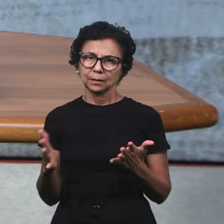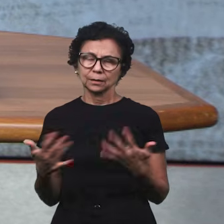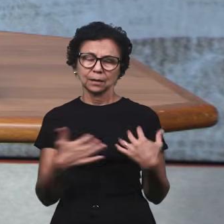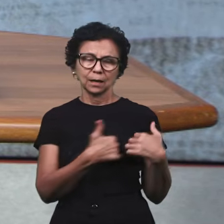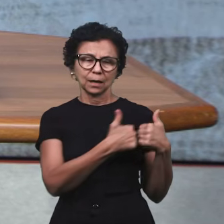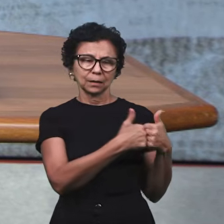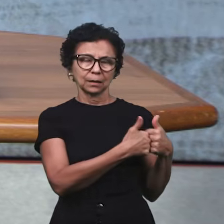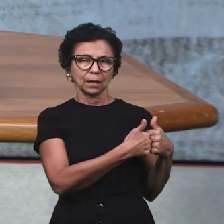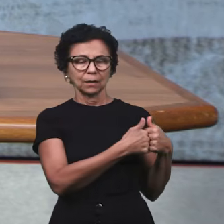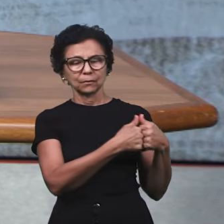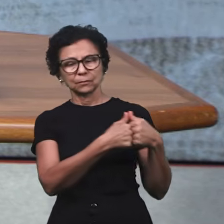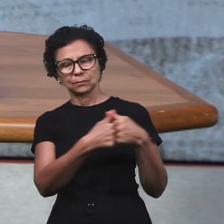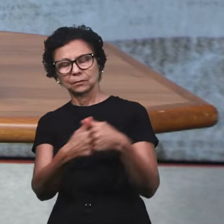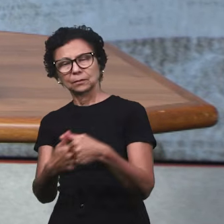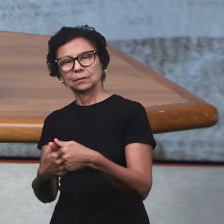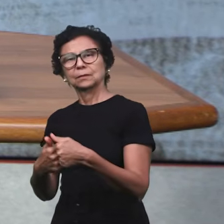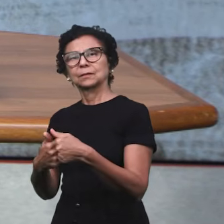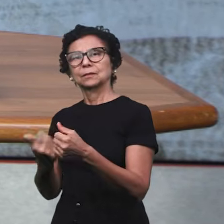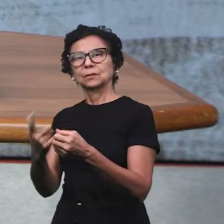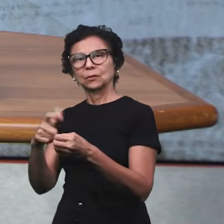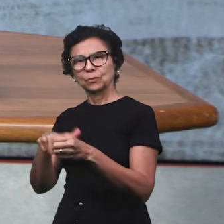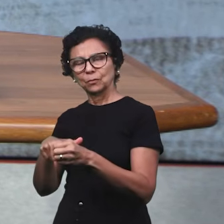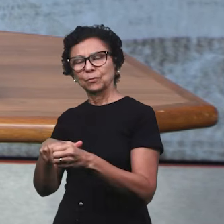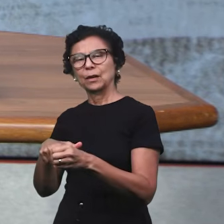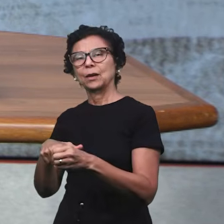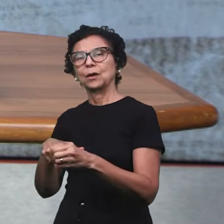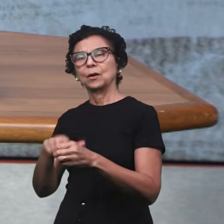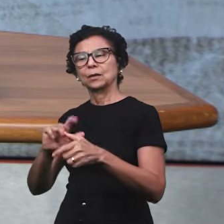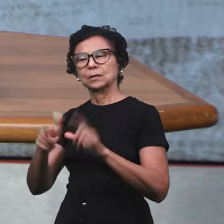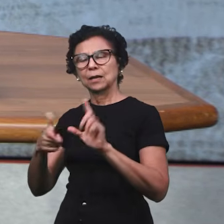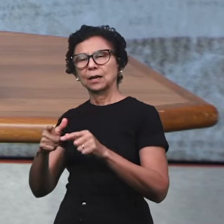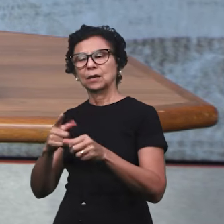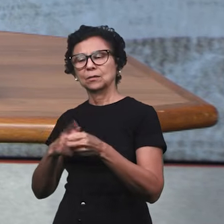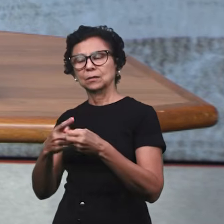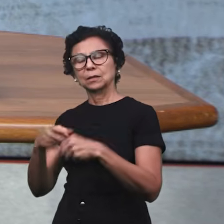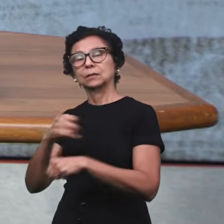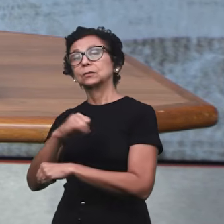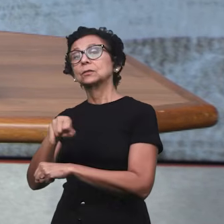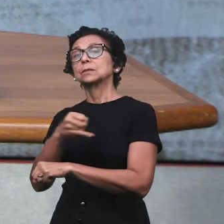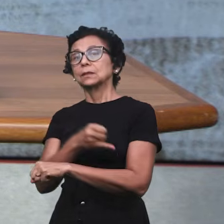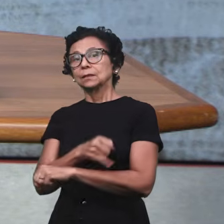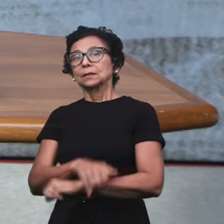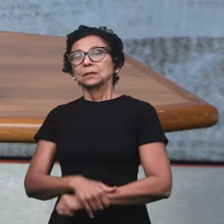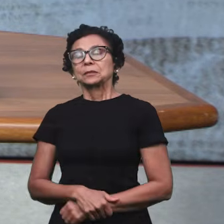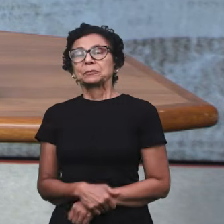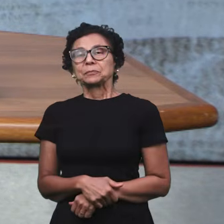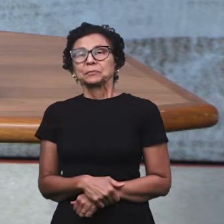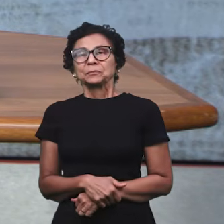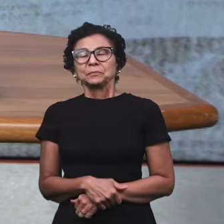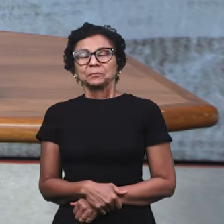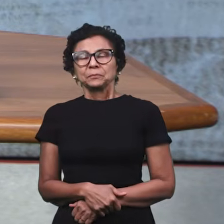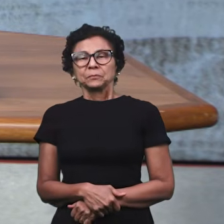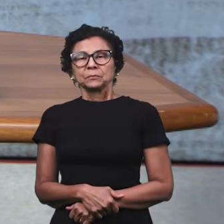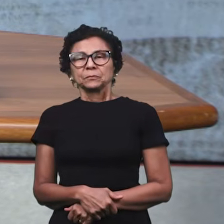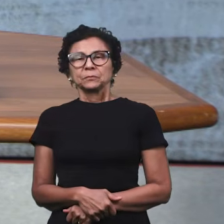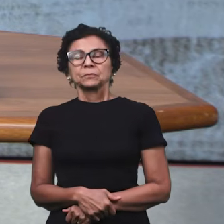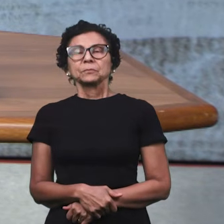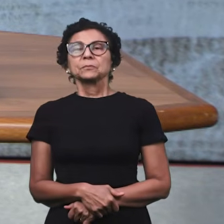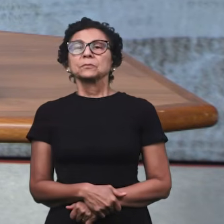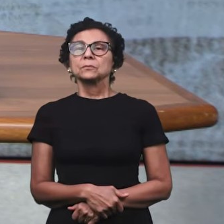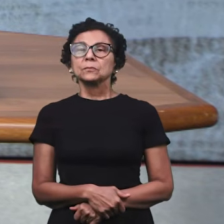a arca do Senhor de volta para Israel, a cidade de Jerusalém, né, uma bênção, e ali